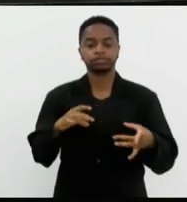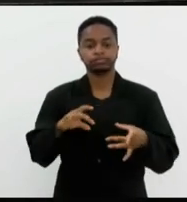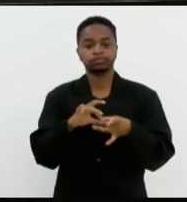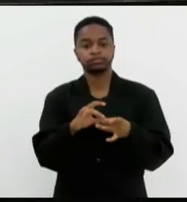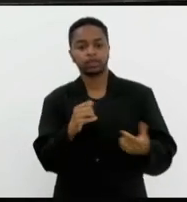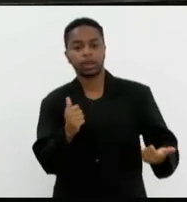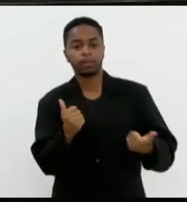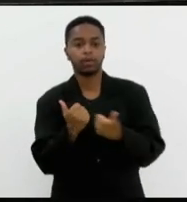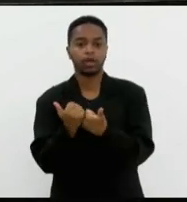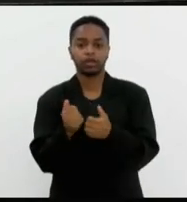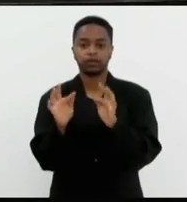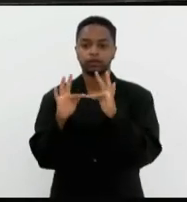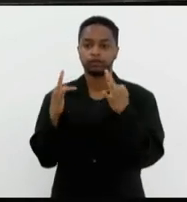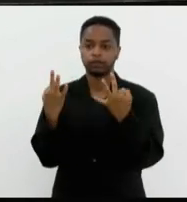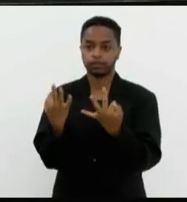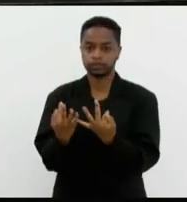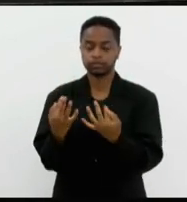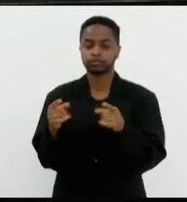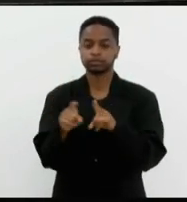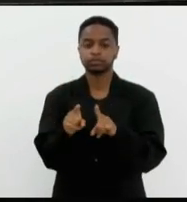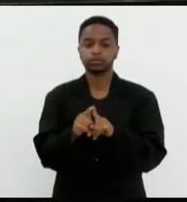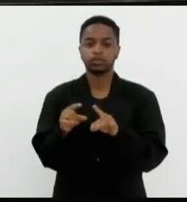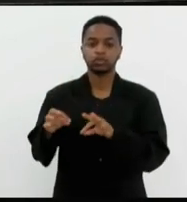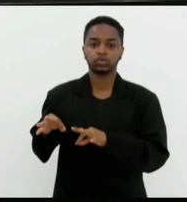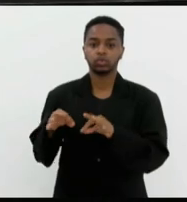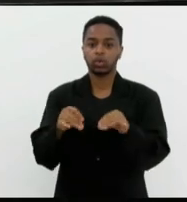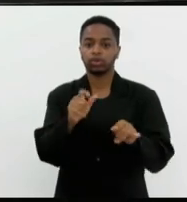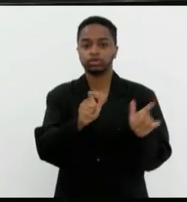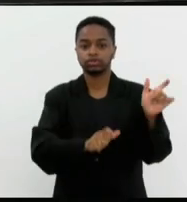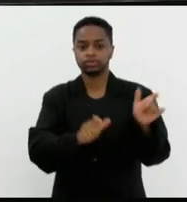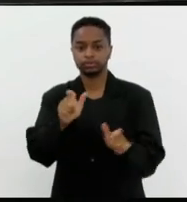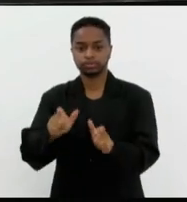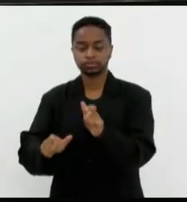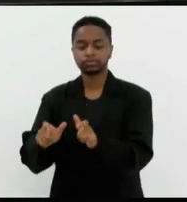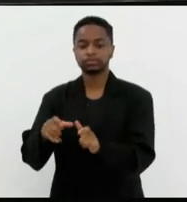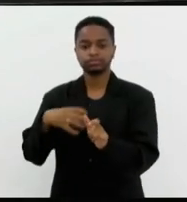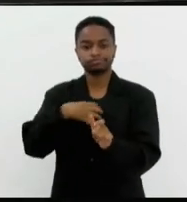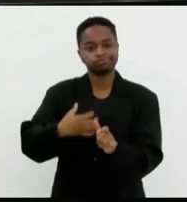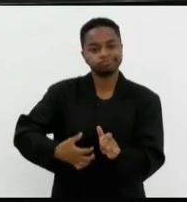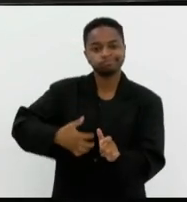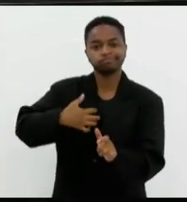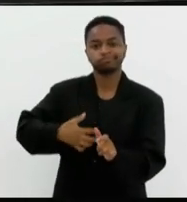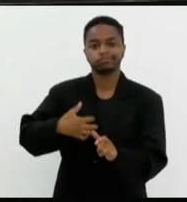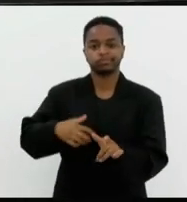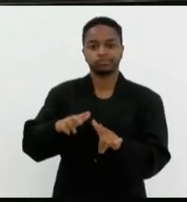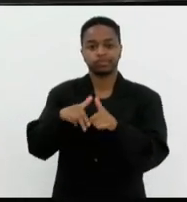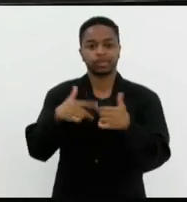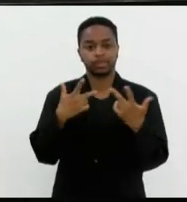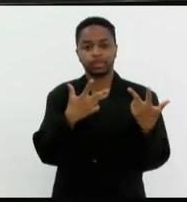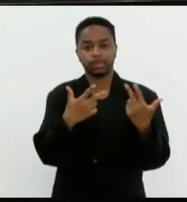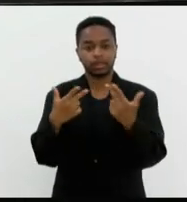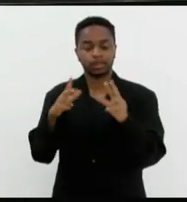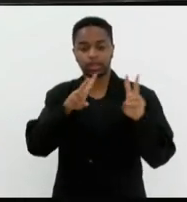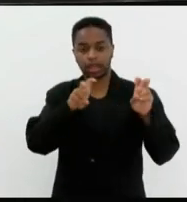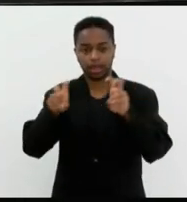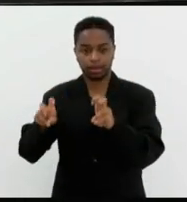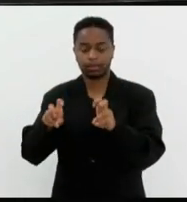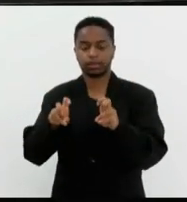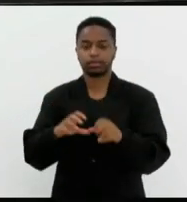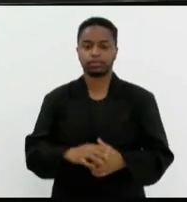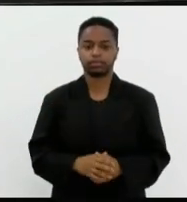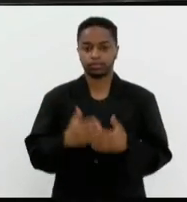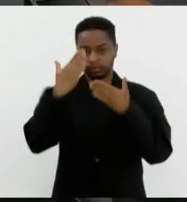suporte à família e a todos aqueles que se indignam com questões como essa. Muito obrigado,